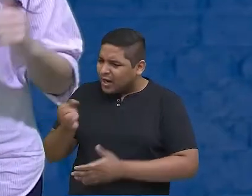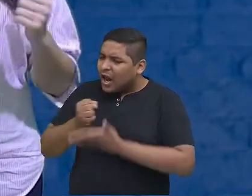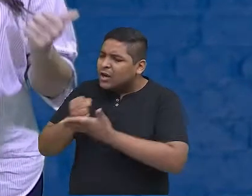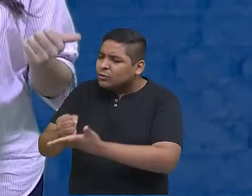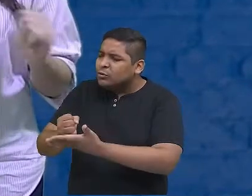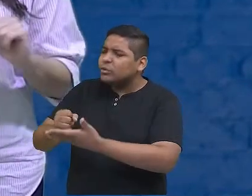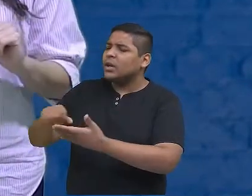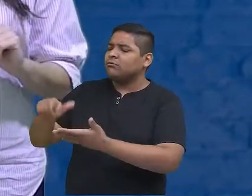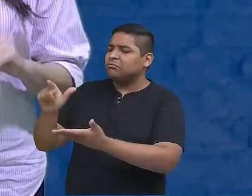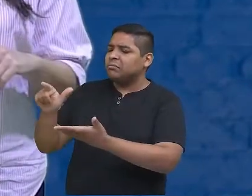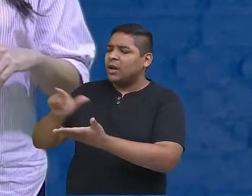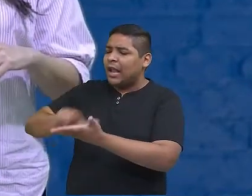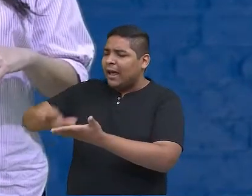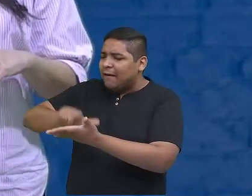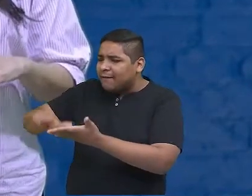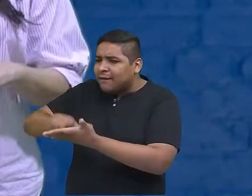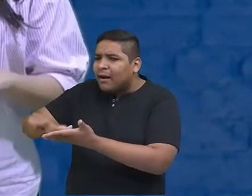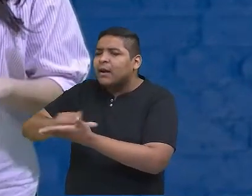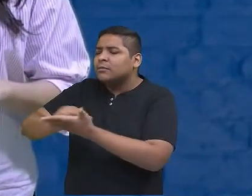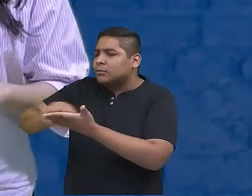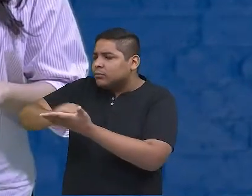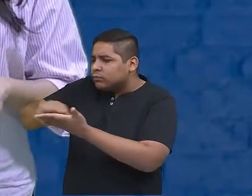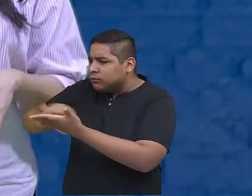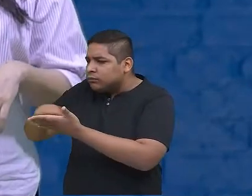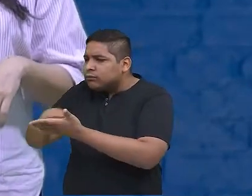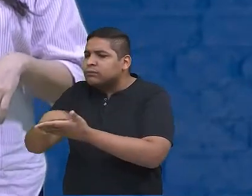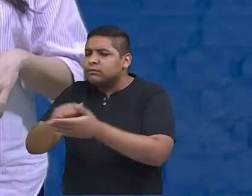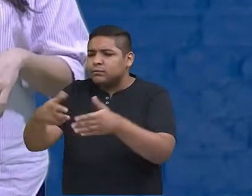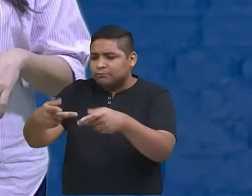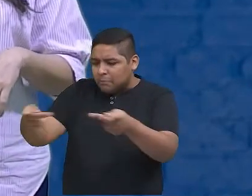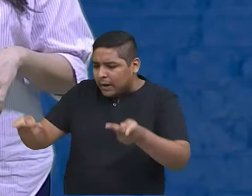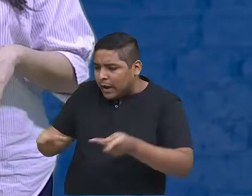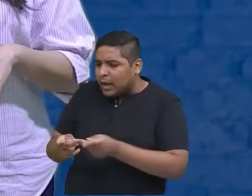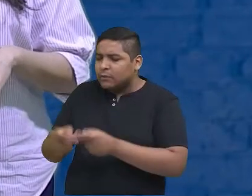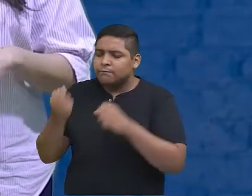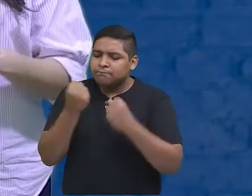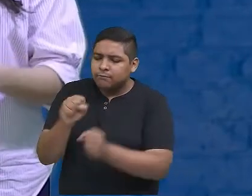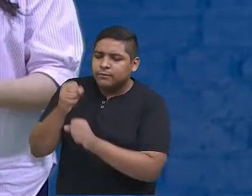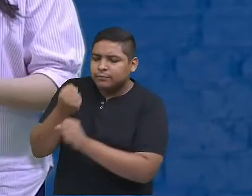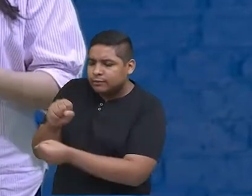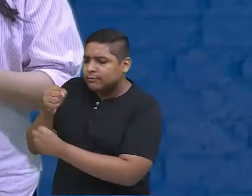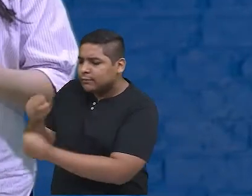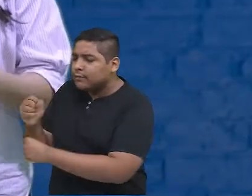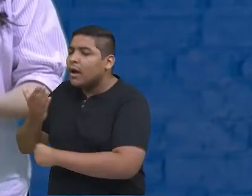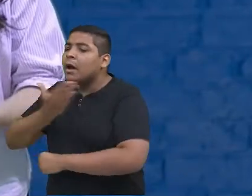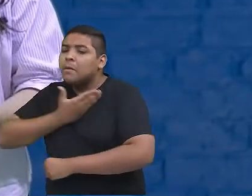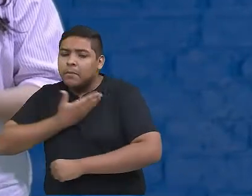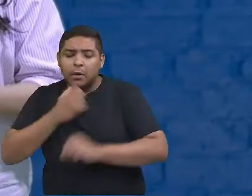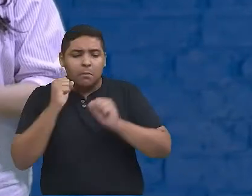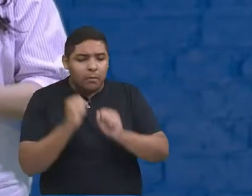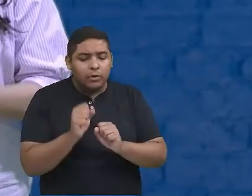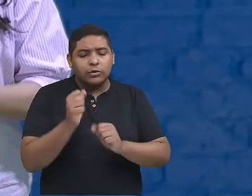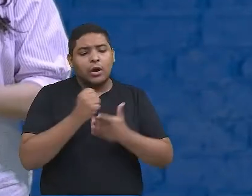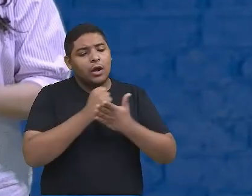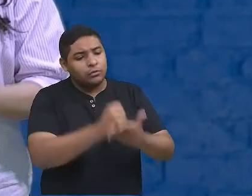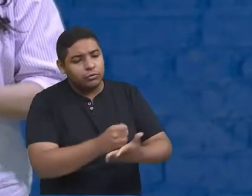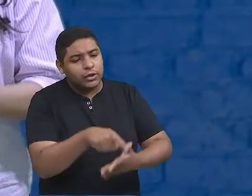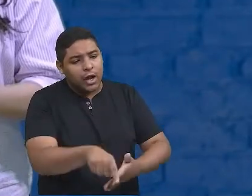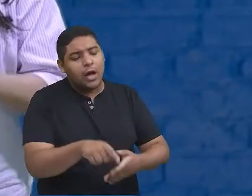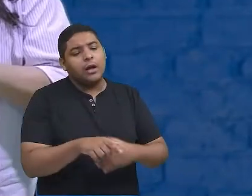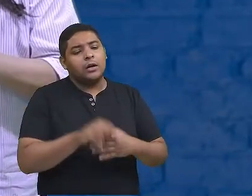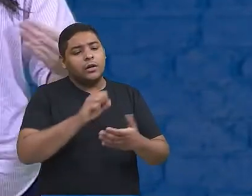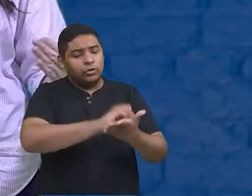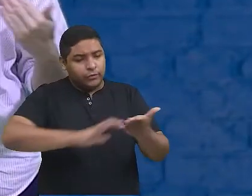louça? Mãe, eu posso varrer uma casa? Coleguinha, eu posso te ajudar na lição? Então, são